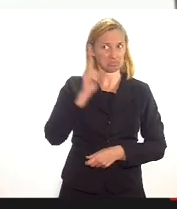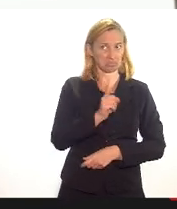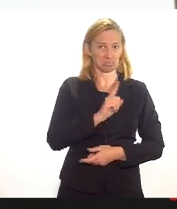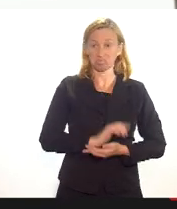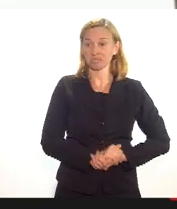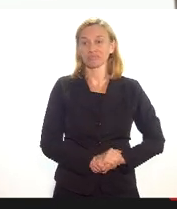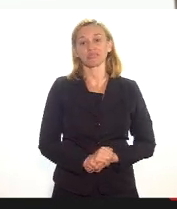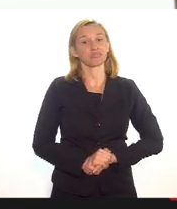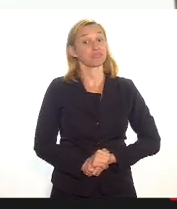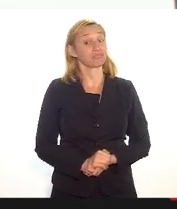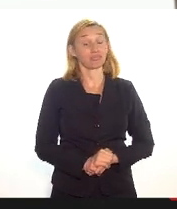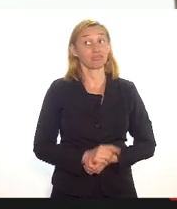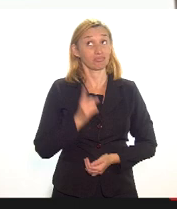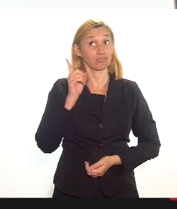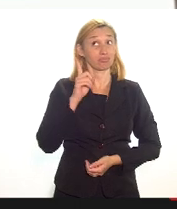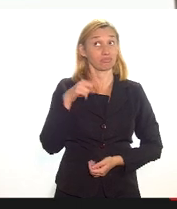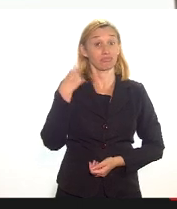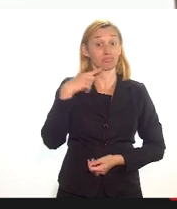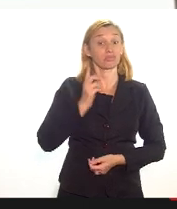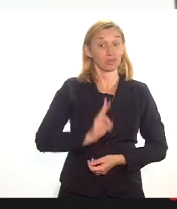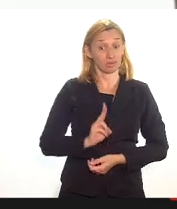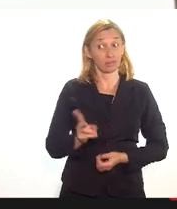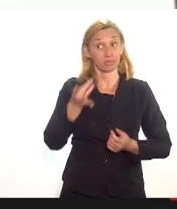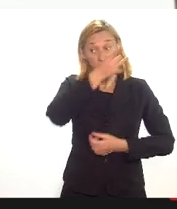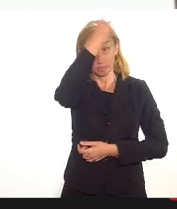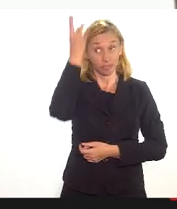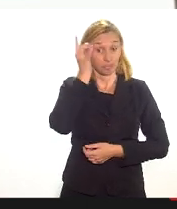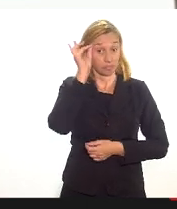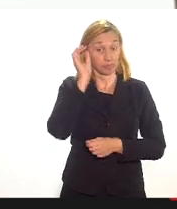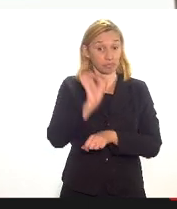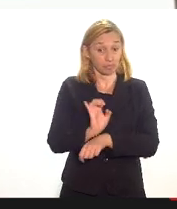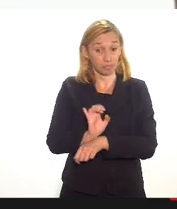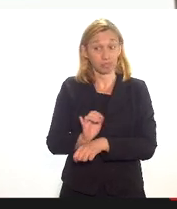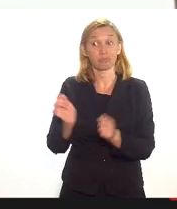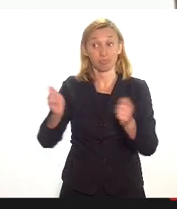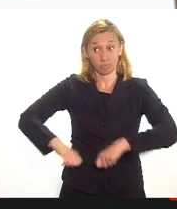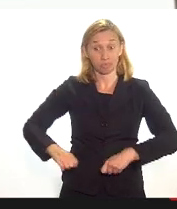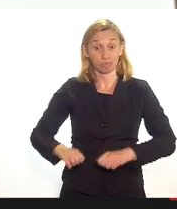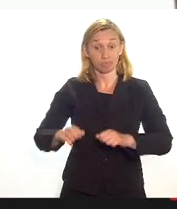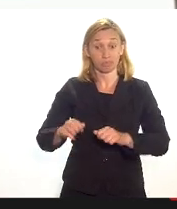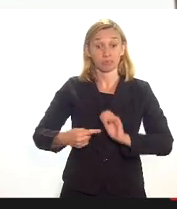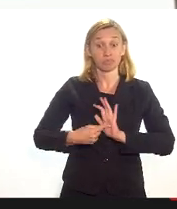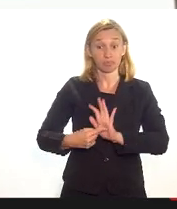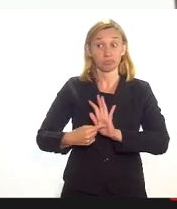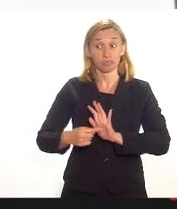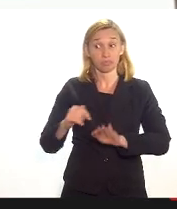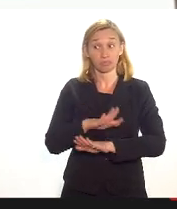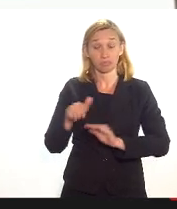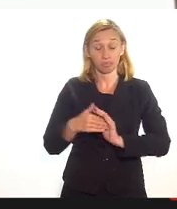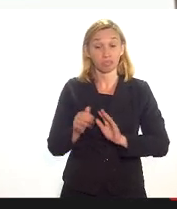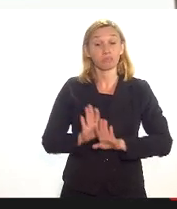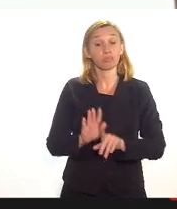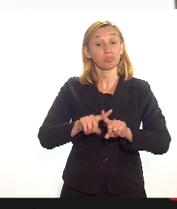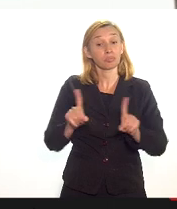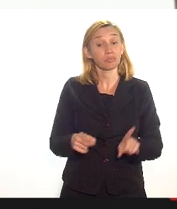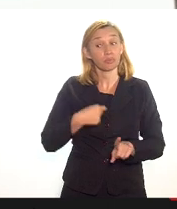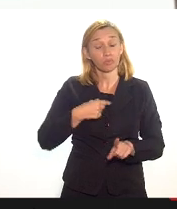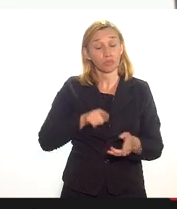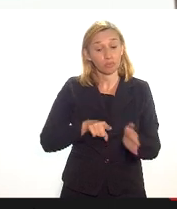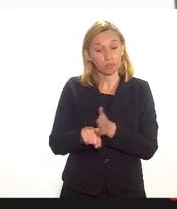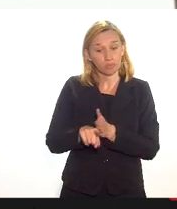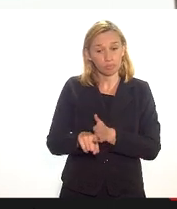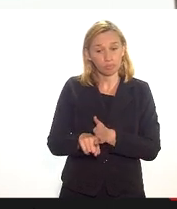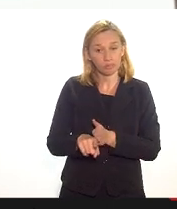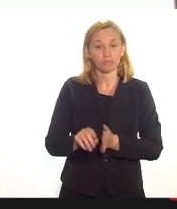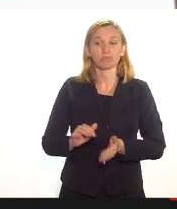O Espírito Santo sempre é competente, nos ilumina a todos. Mas eu pergunto à